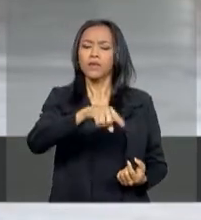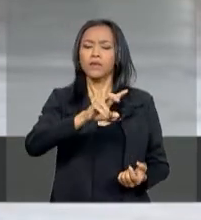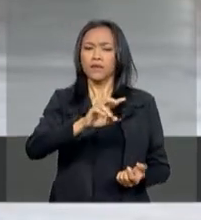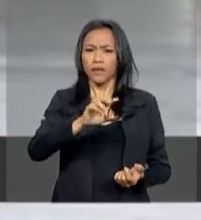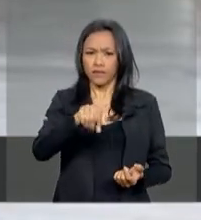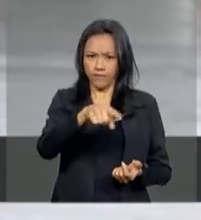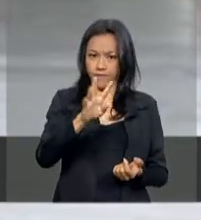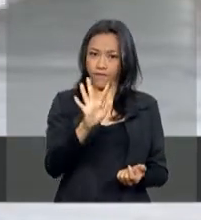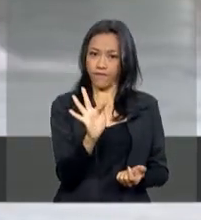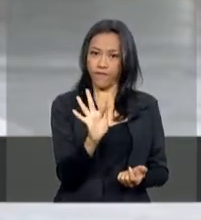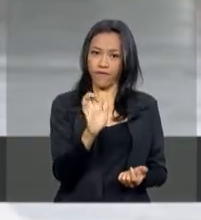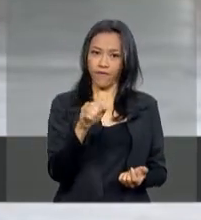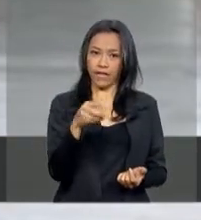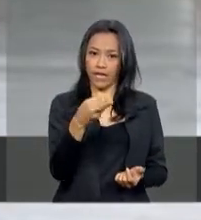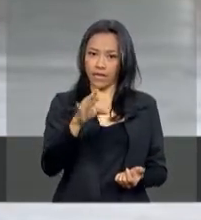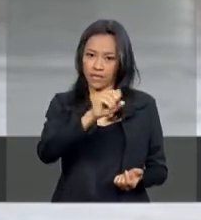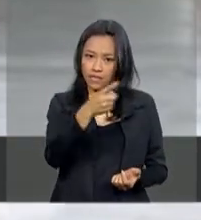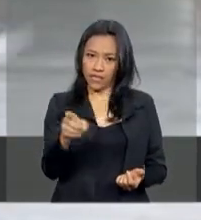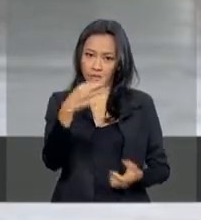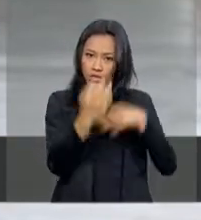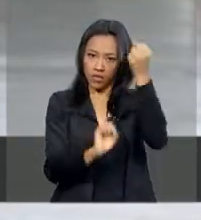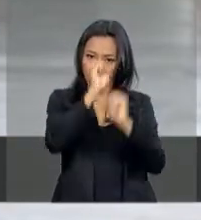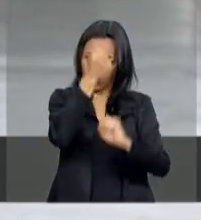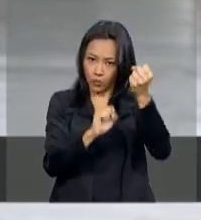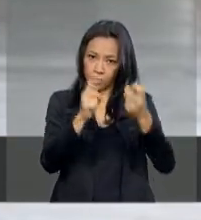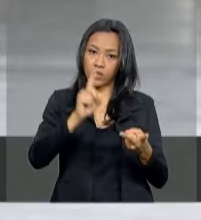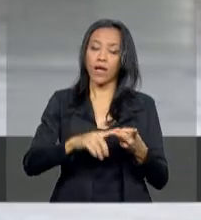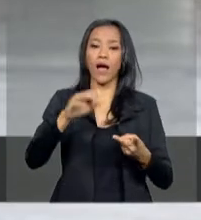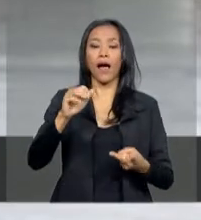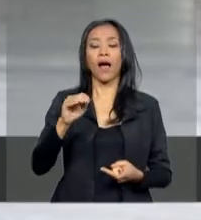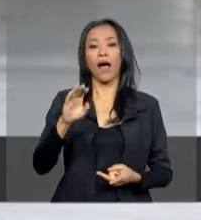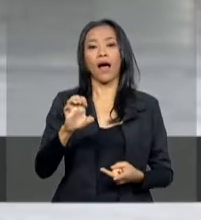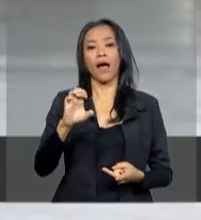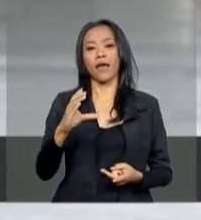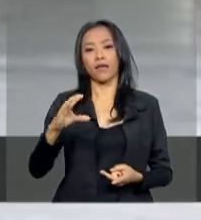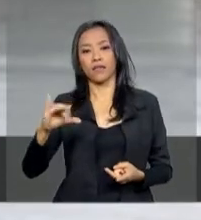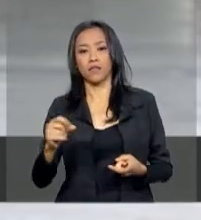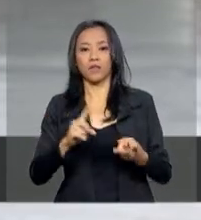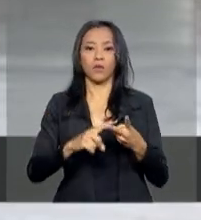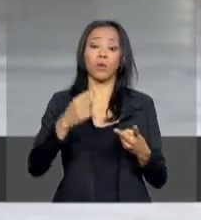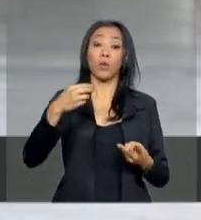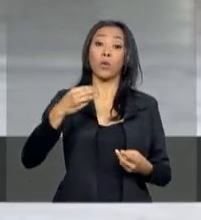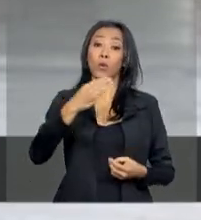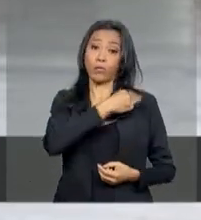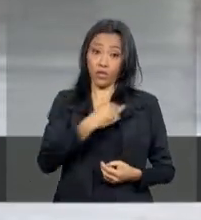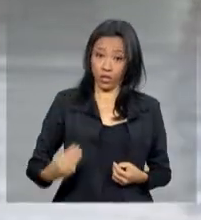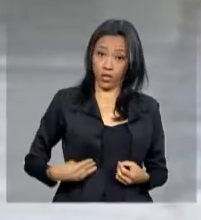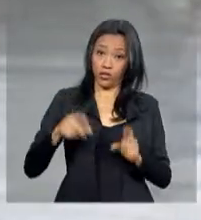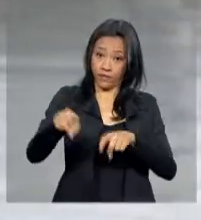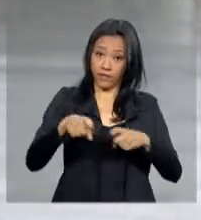do Rio de Janeiro, o senador Aécio Neves, o ministro da Fazenda e o secretário da